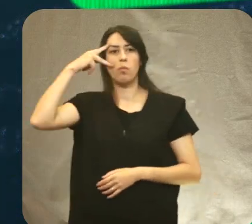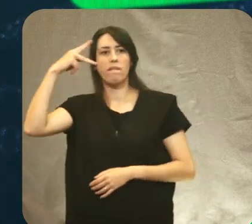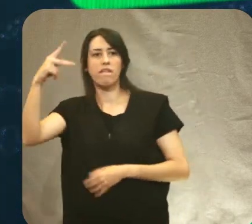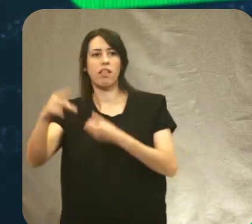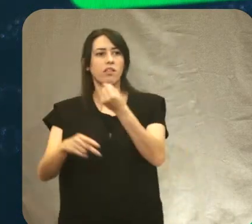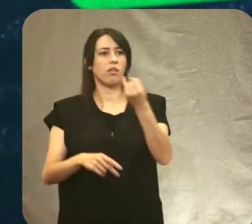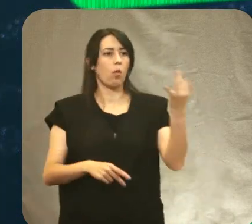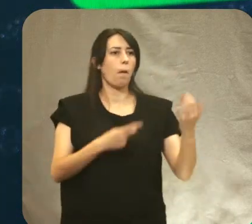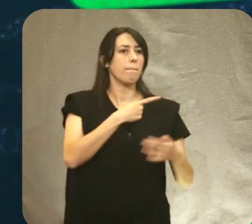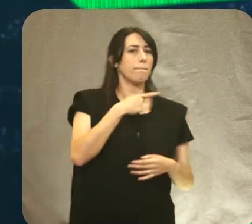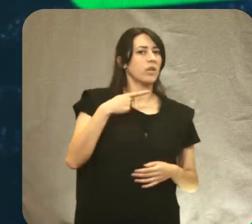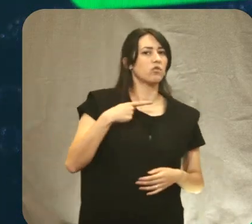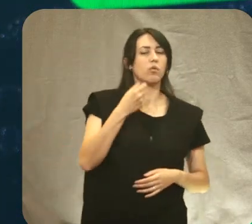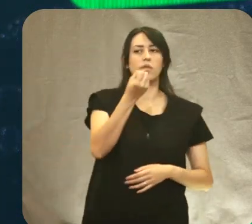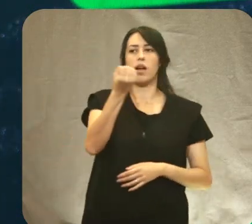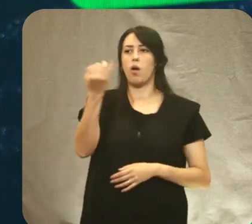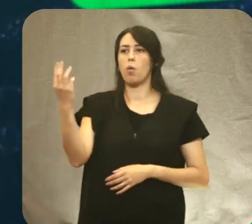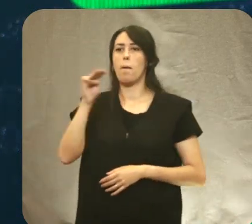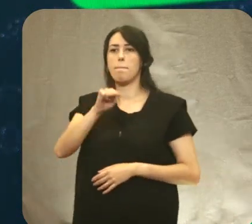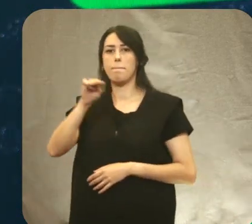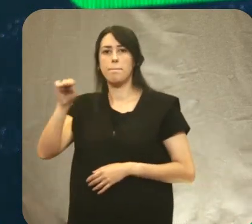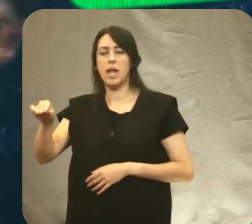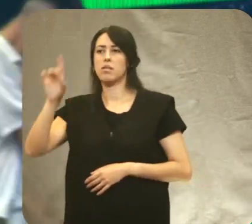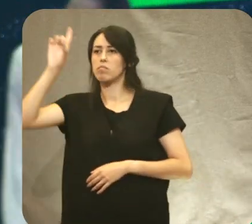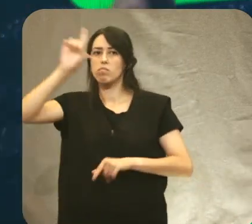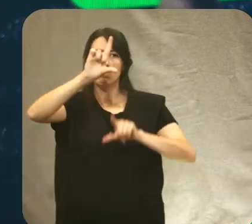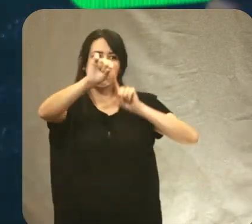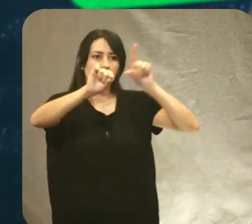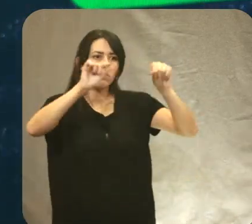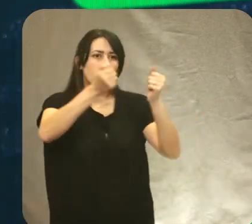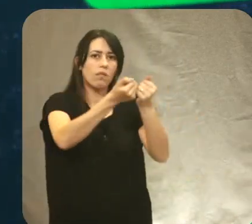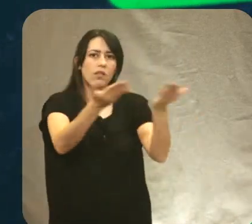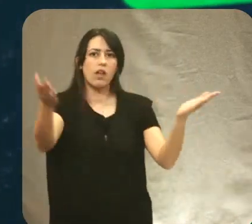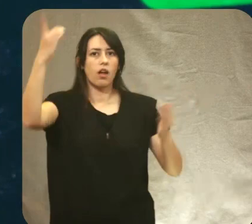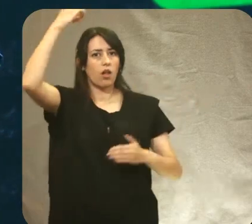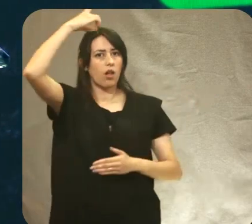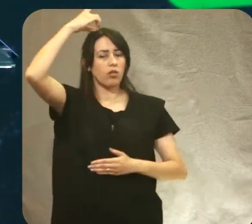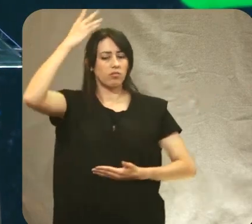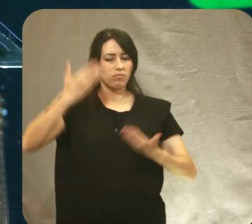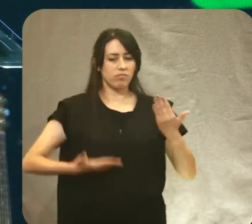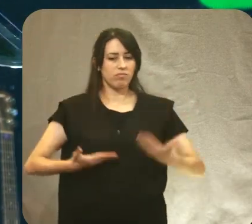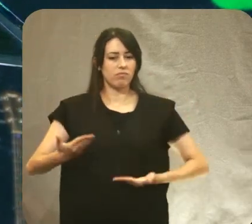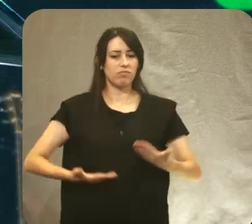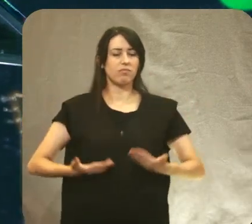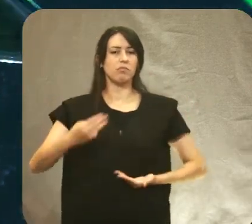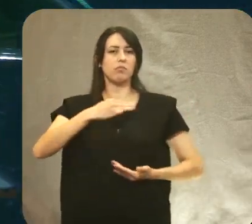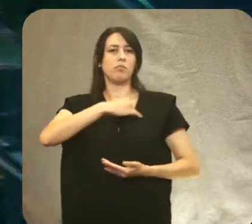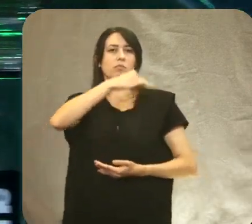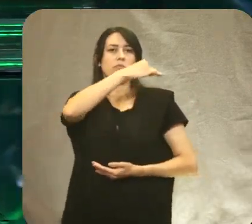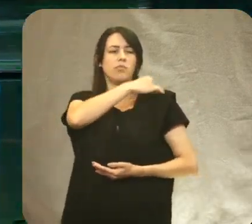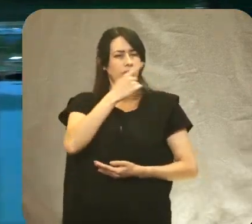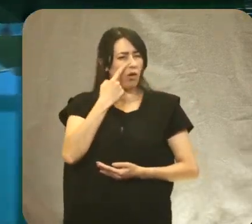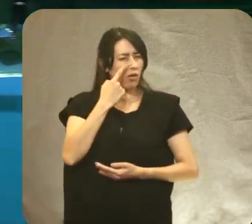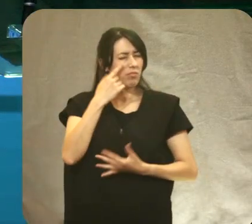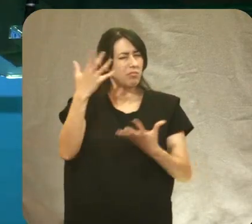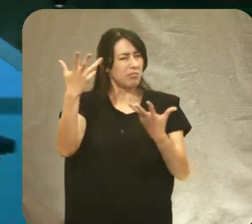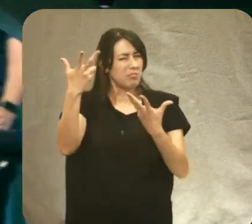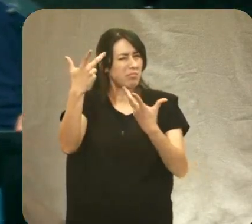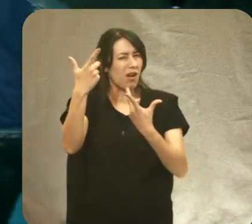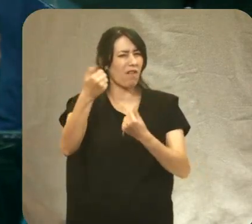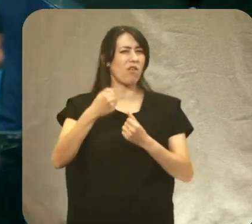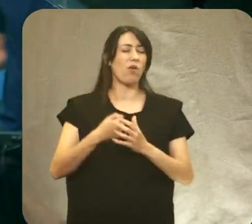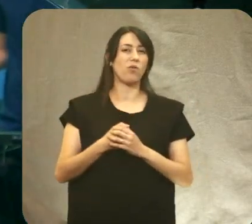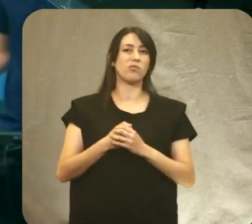mestres, com o fim de preparar os santos para a obra do ministério. Olha que coisa tremenda. Agora ele está usando uma